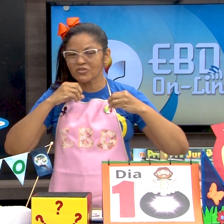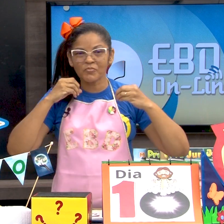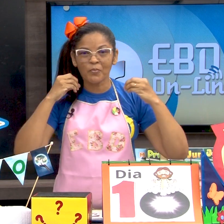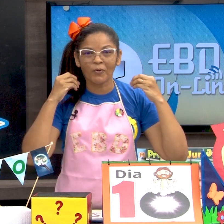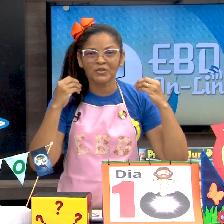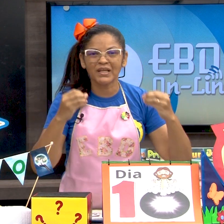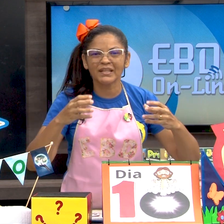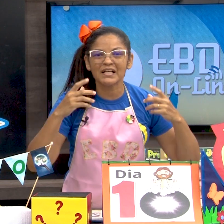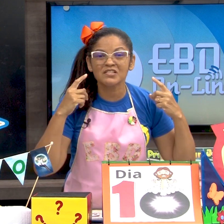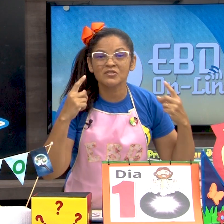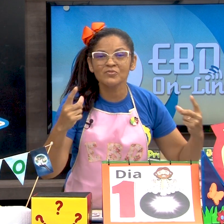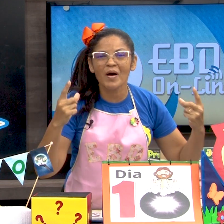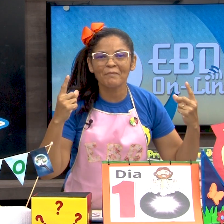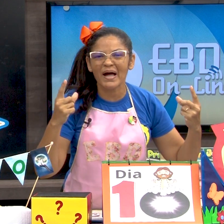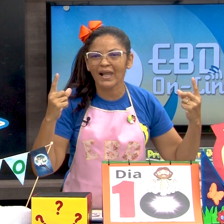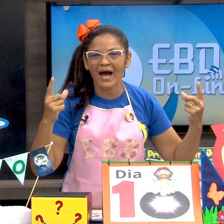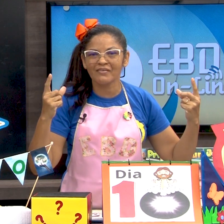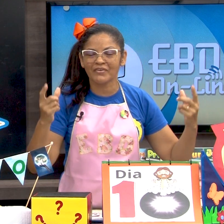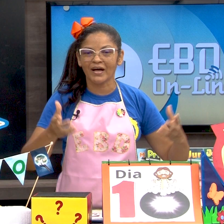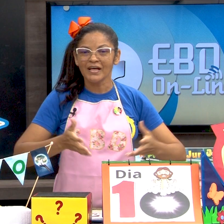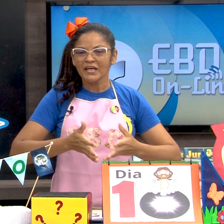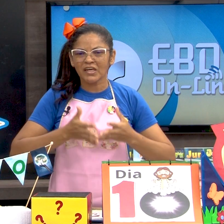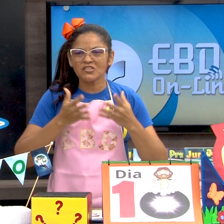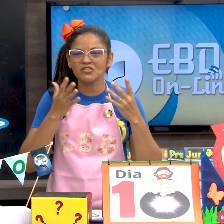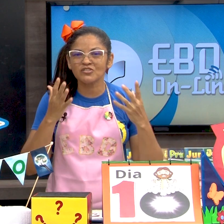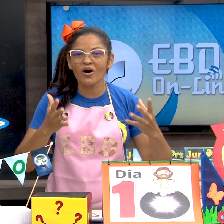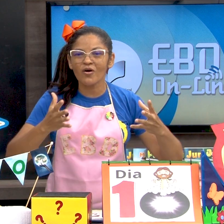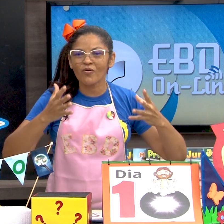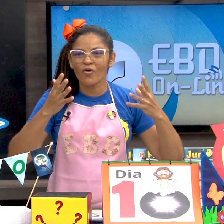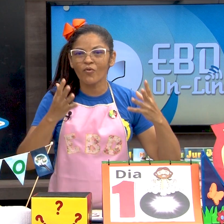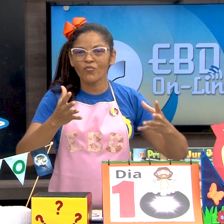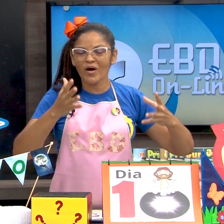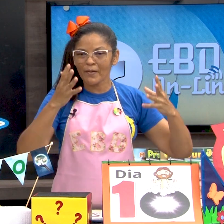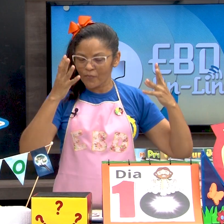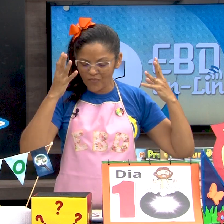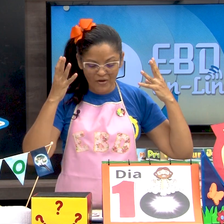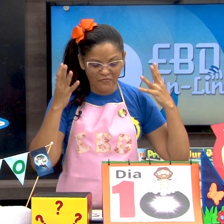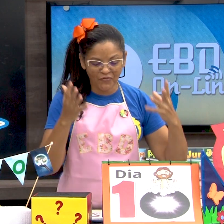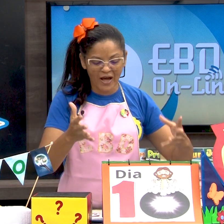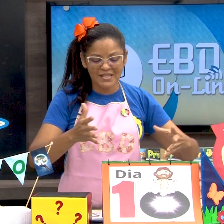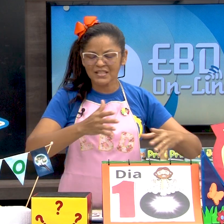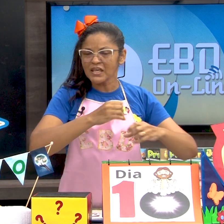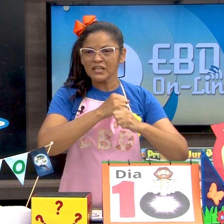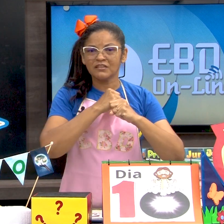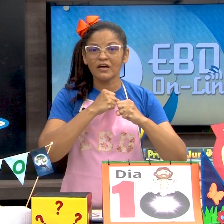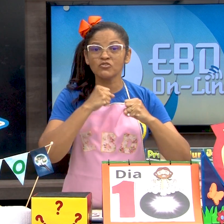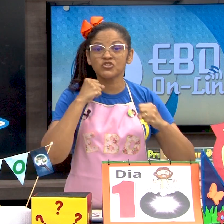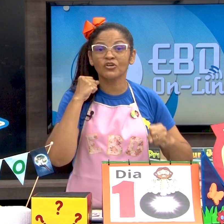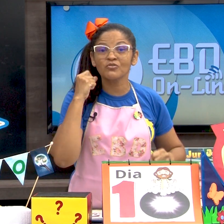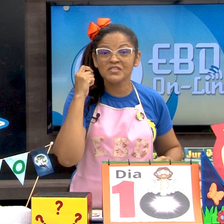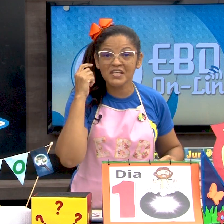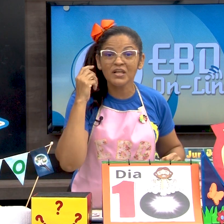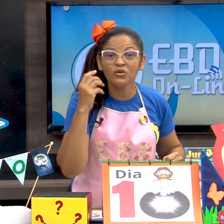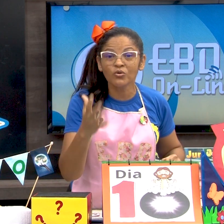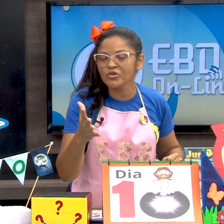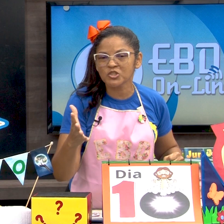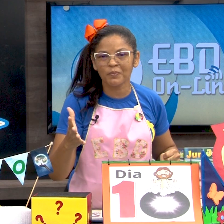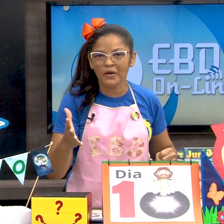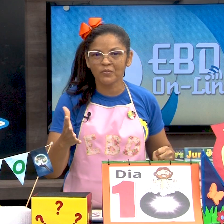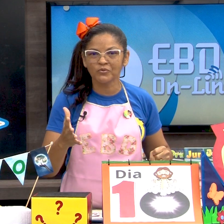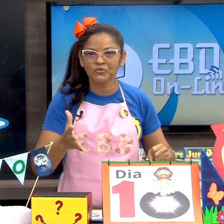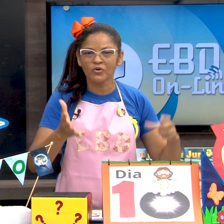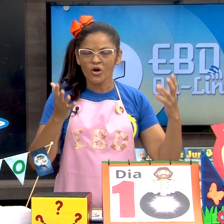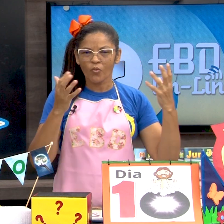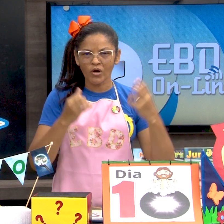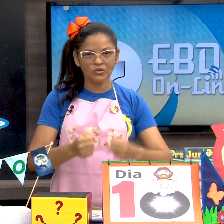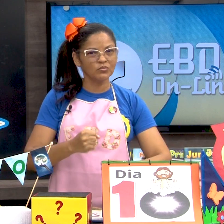e sobre o poder da sua palavra que só com uma uma frase Deus trouxe se luz